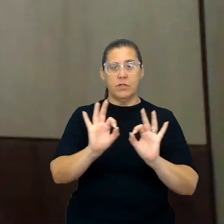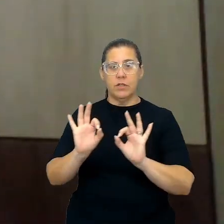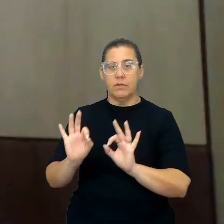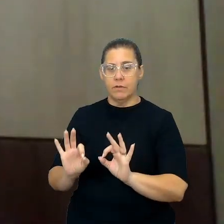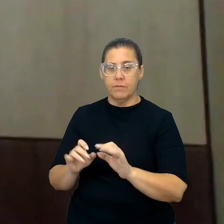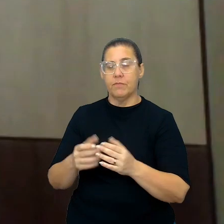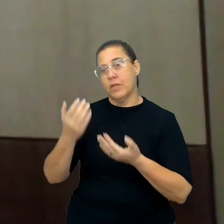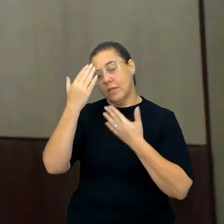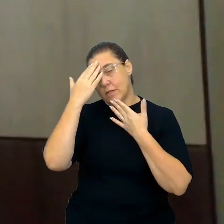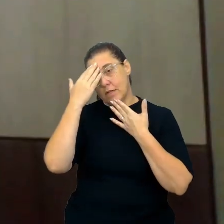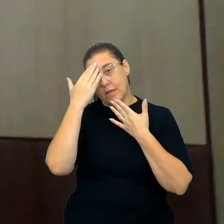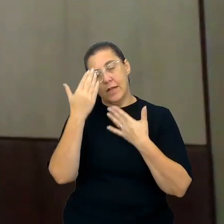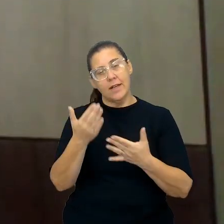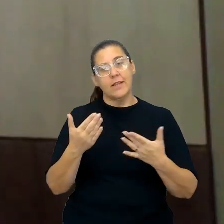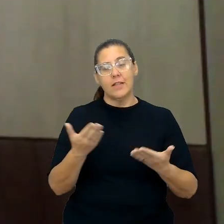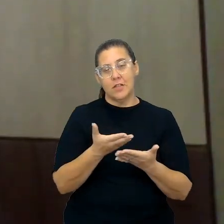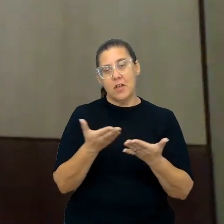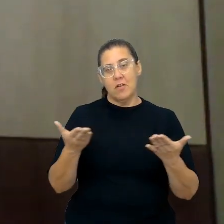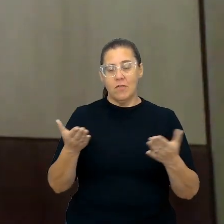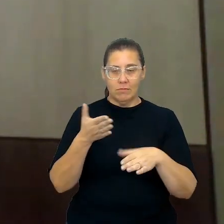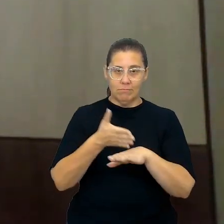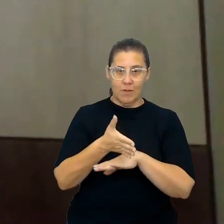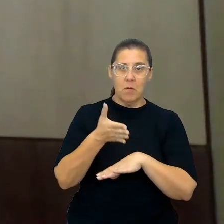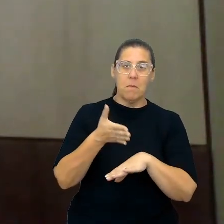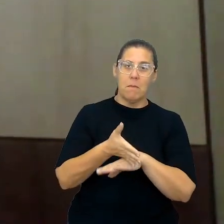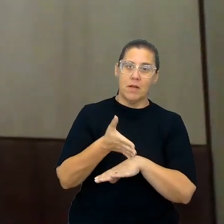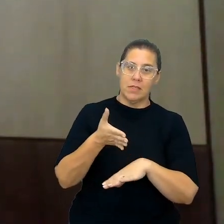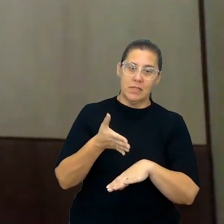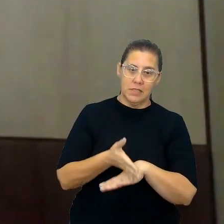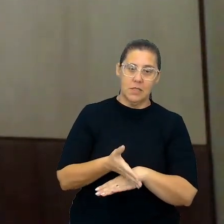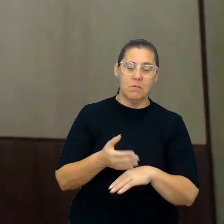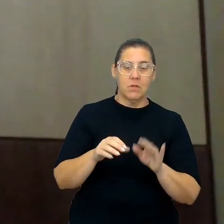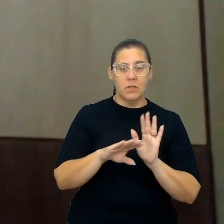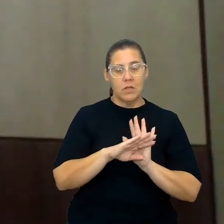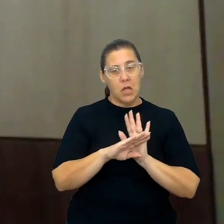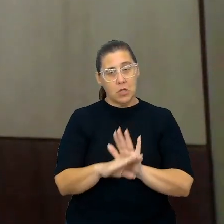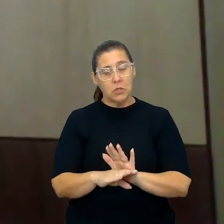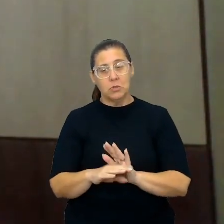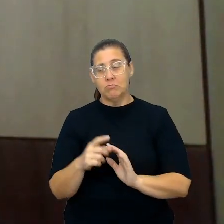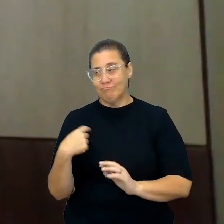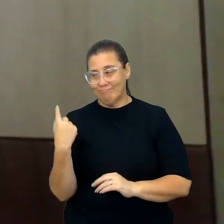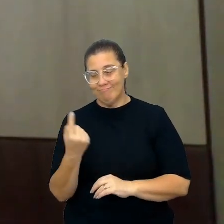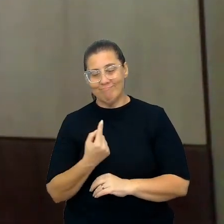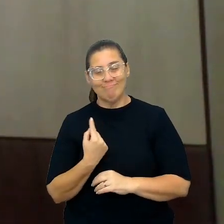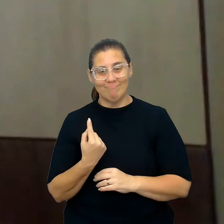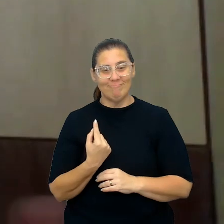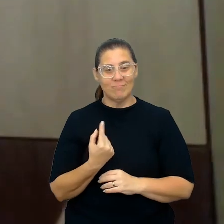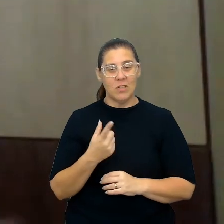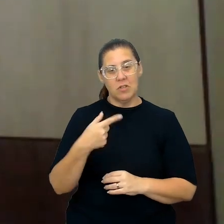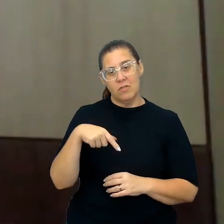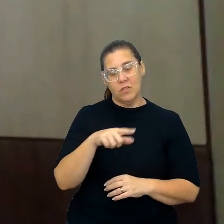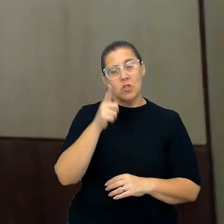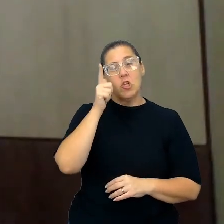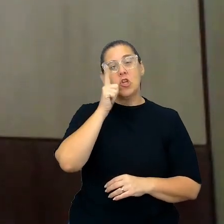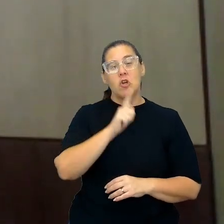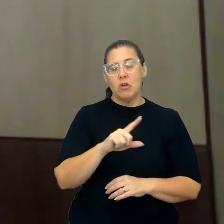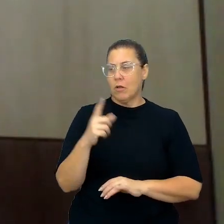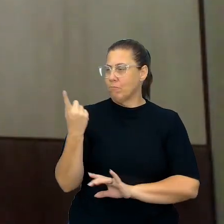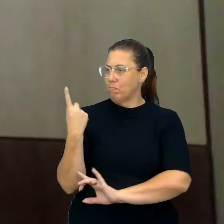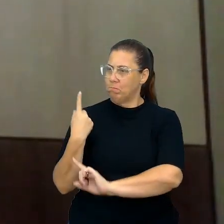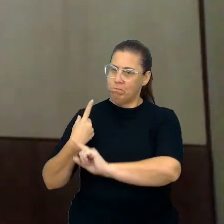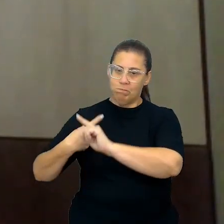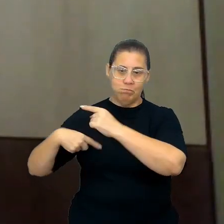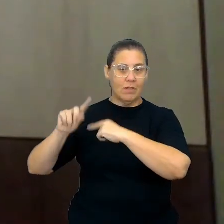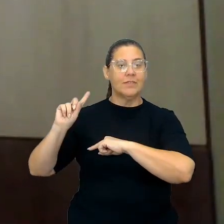gente agradece a vocês por estar participando, por estar colaborando conosco nessa formação, que vocês consigam